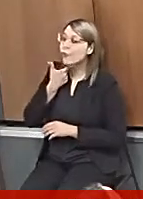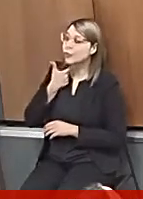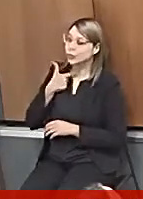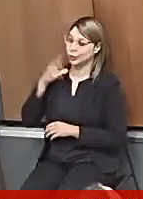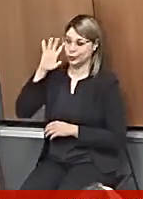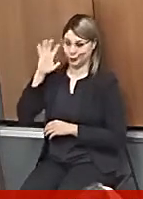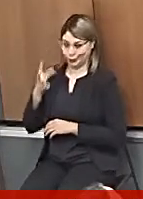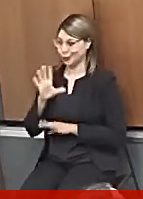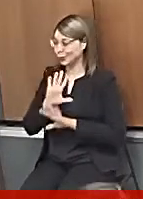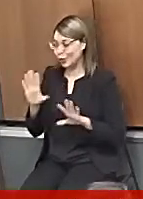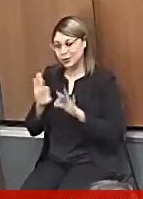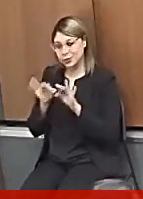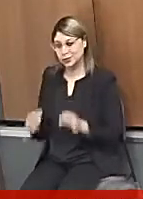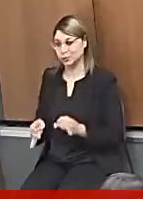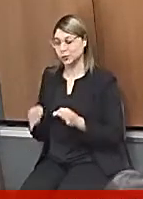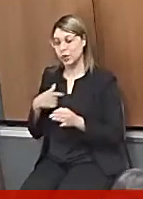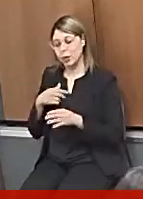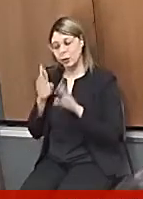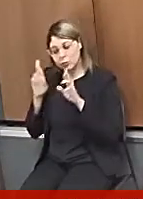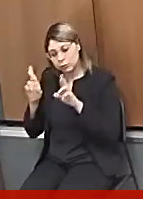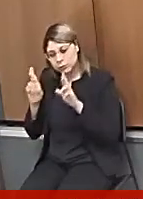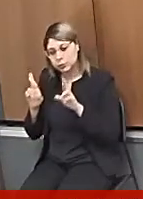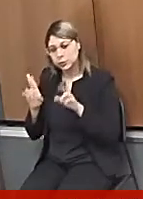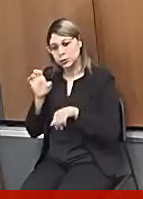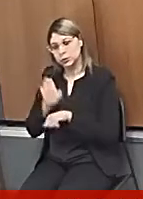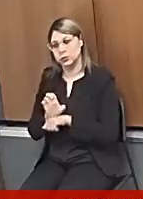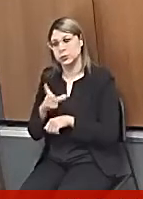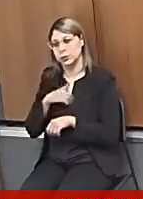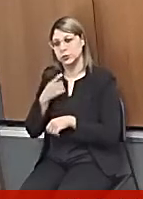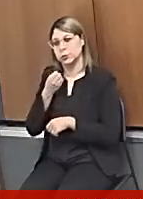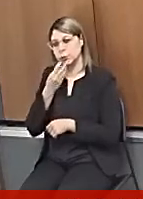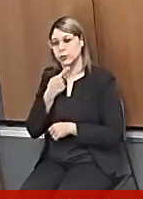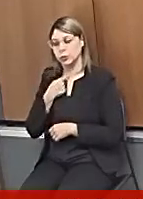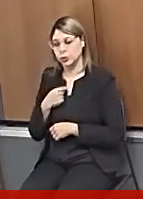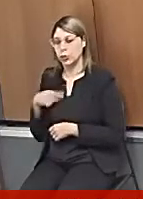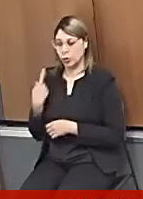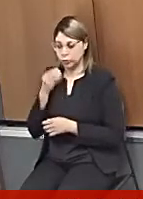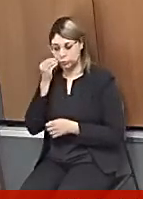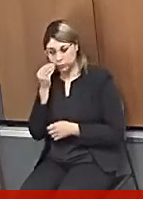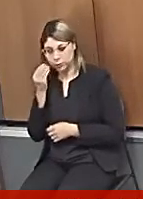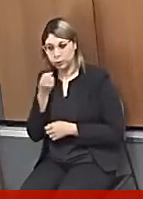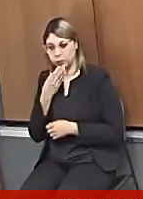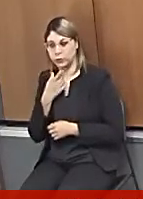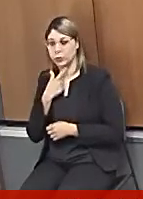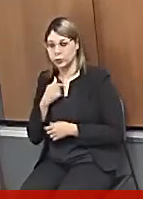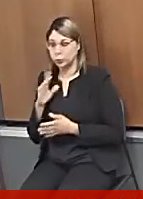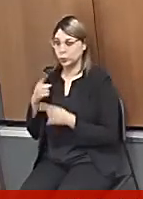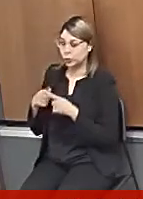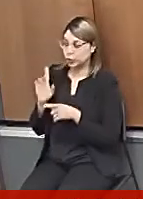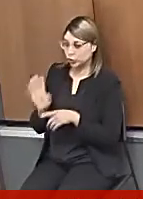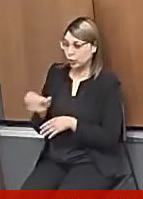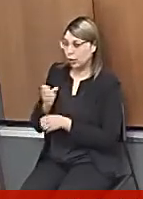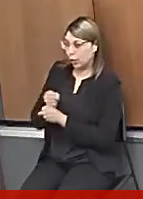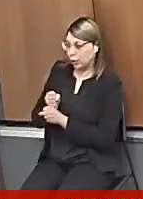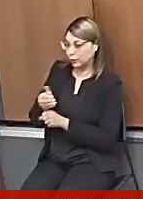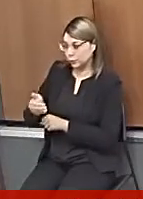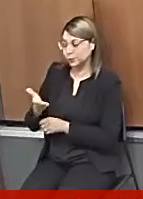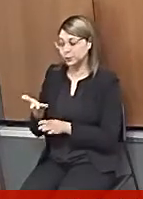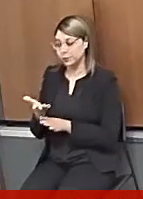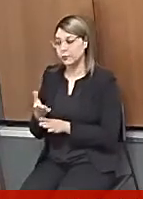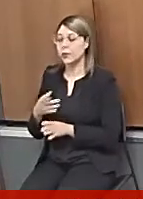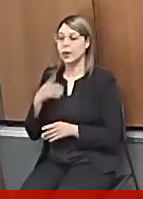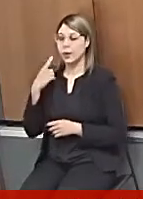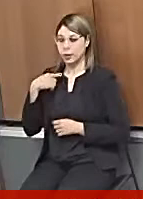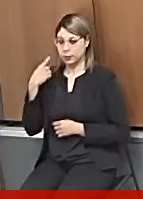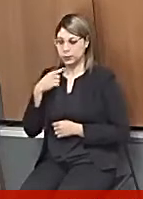e eu espero que o estado dessa vez tenha nós vamos buscar essa boa porque nós já passamos quantos anos né é a deputada